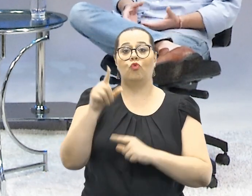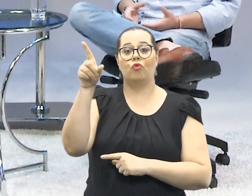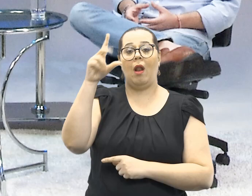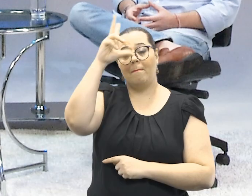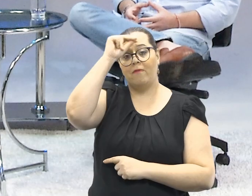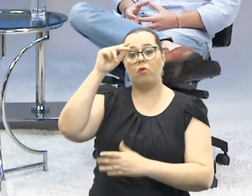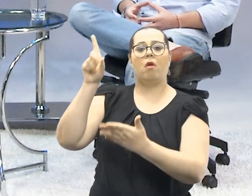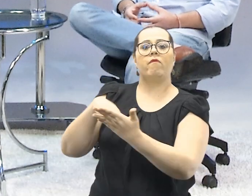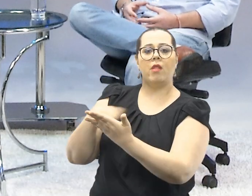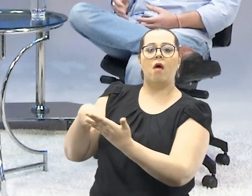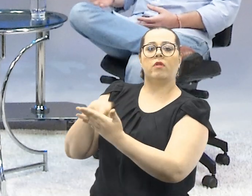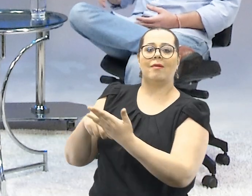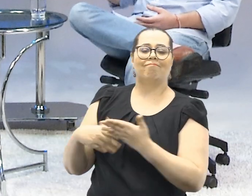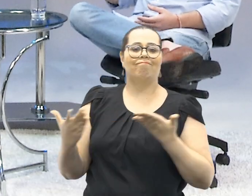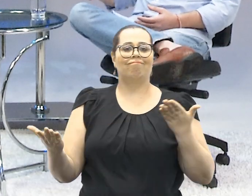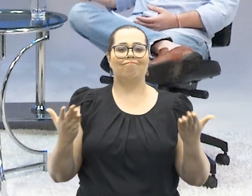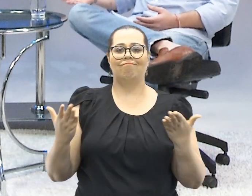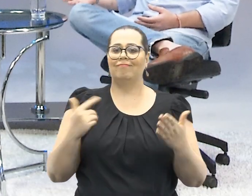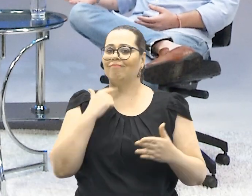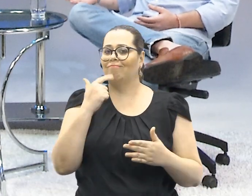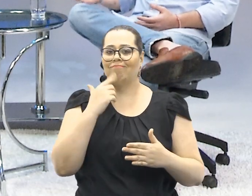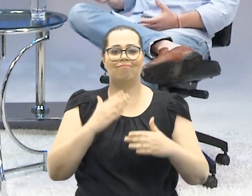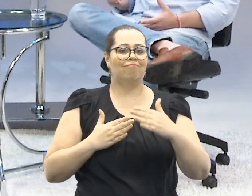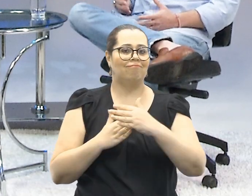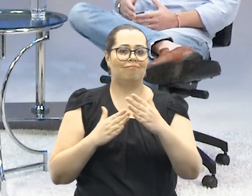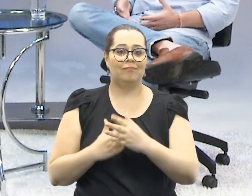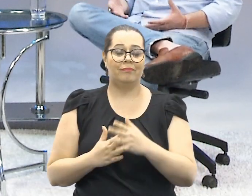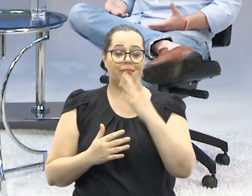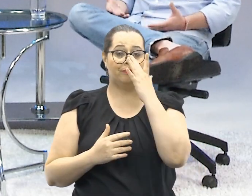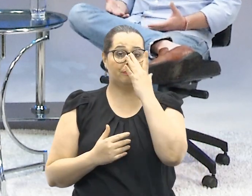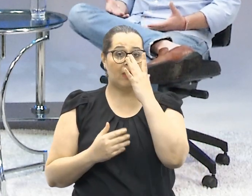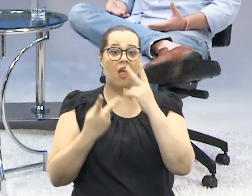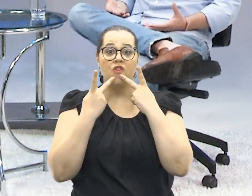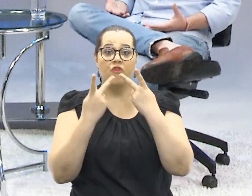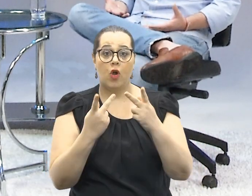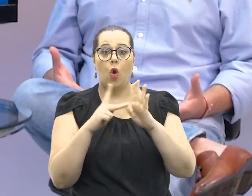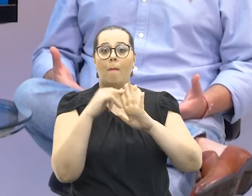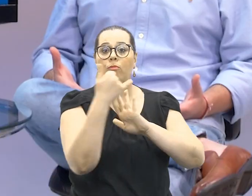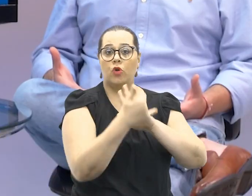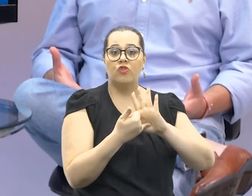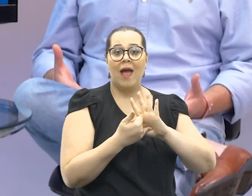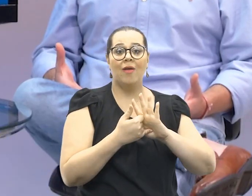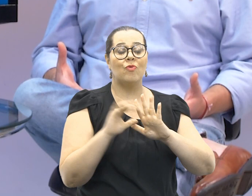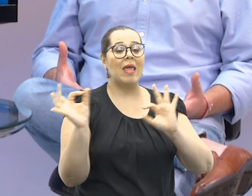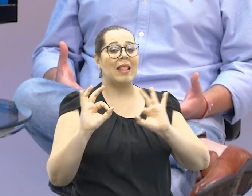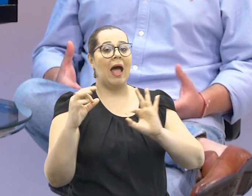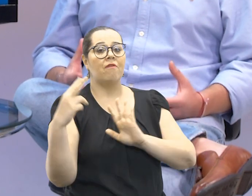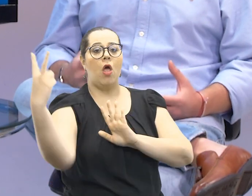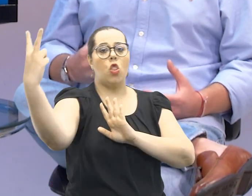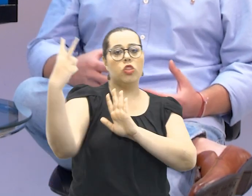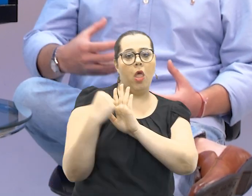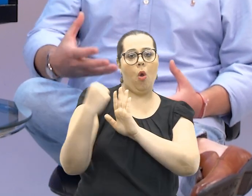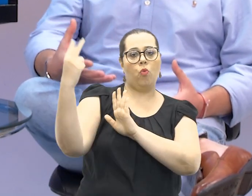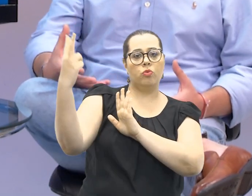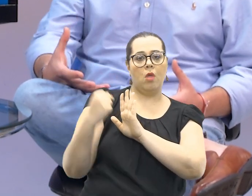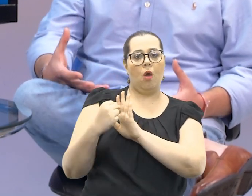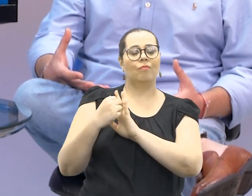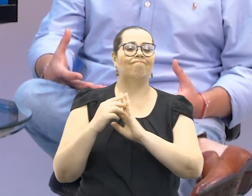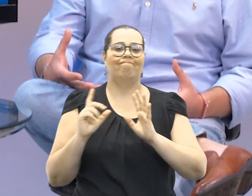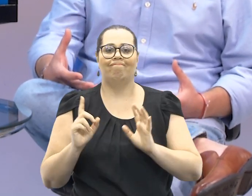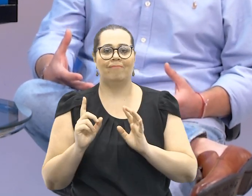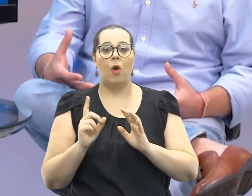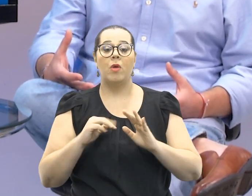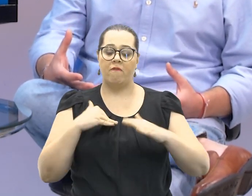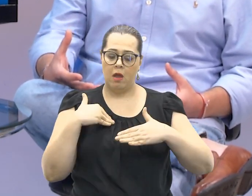Câmara entende. Então, a gente falou de alguns projetos e nenhum foi vetado, isso é muito importante, porque já vai construído para o